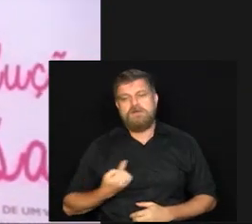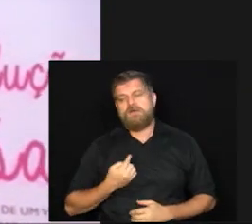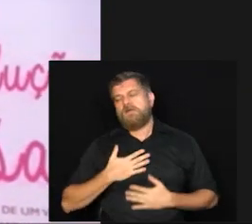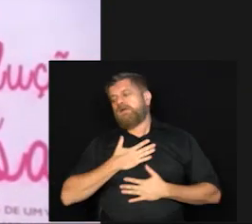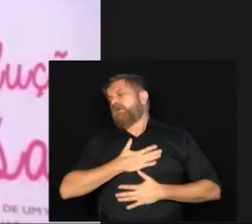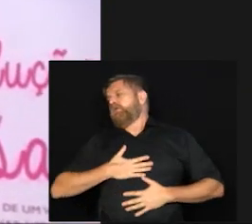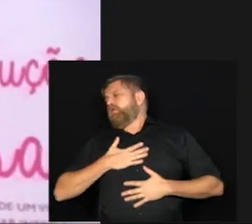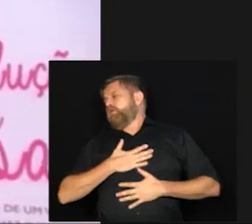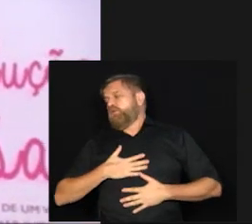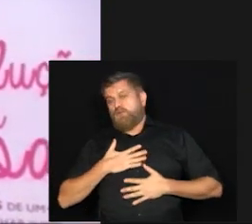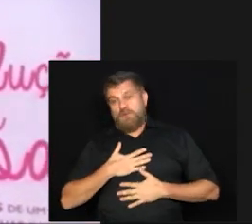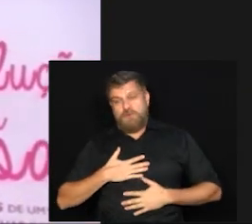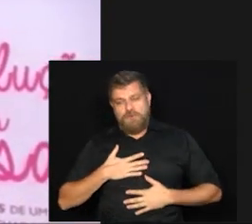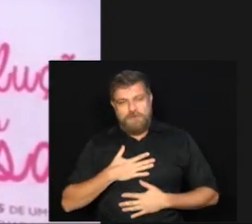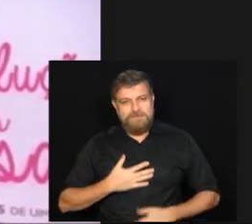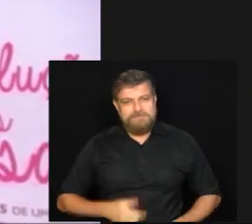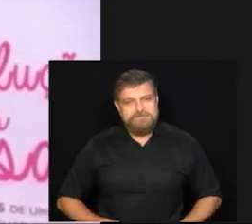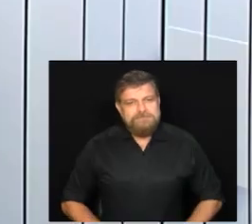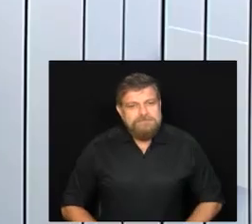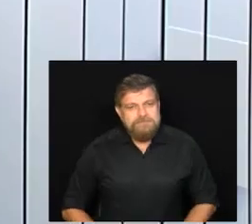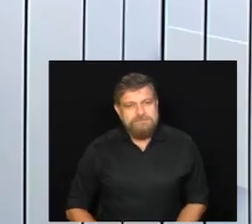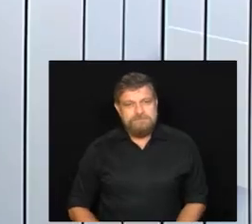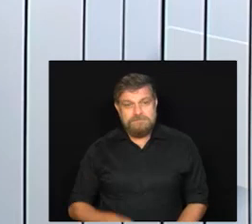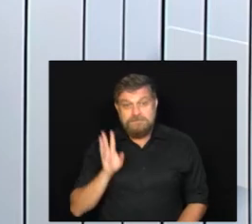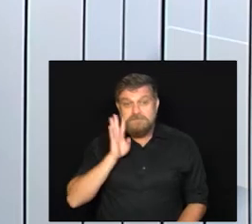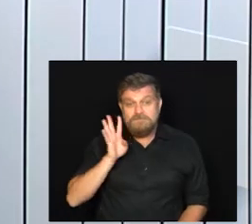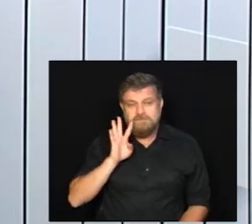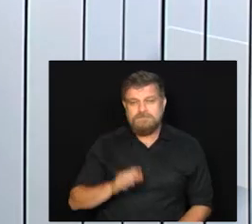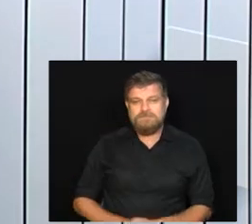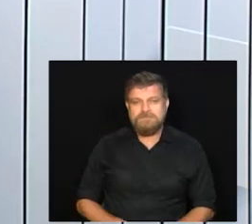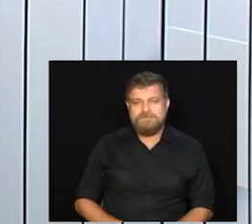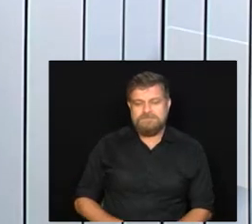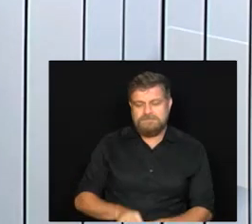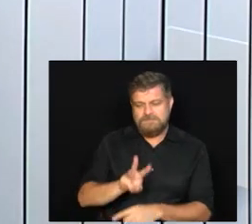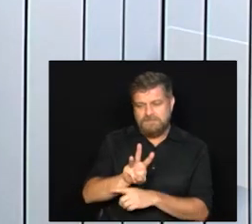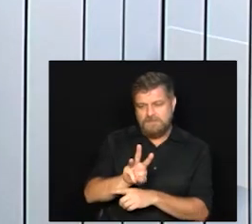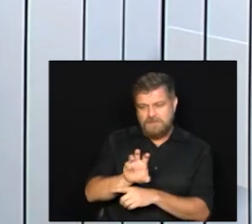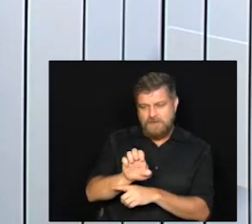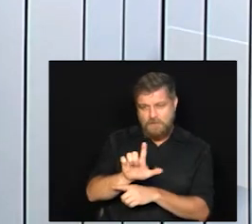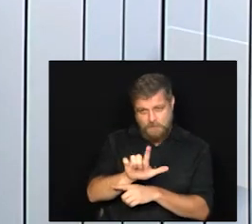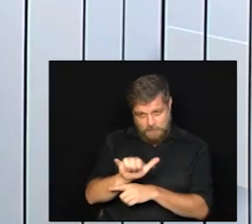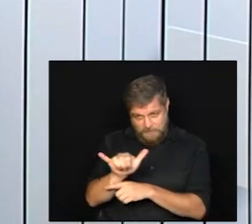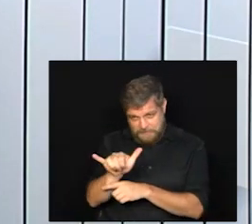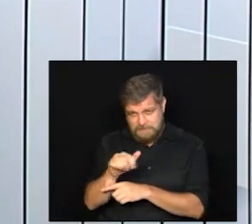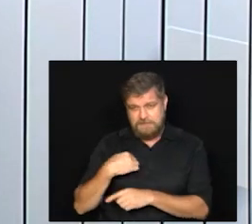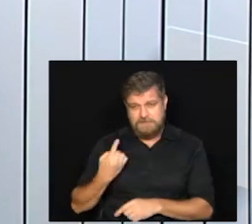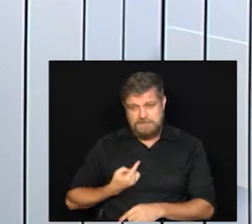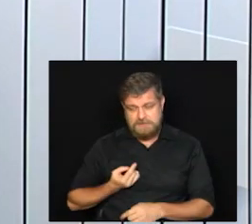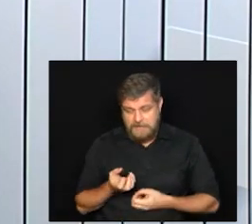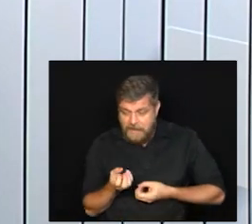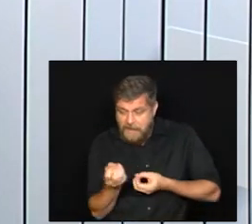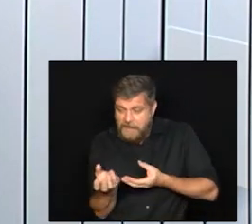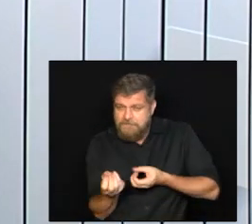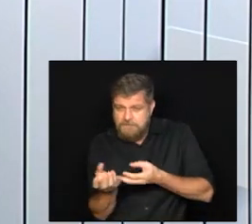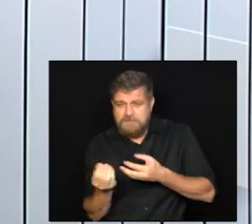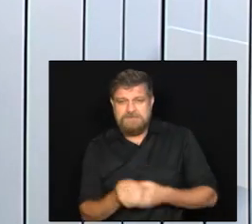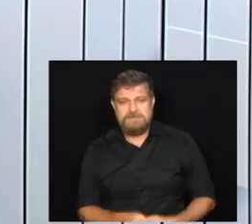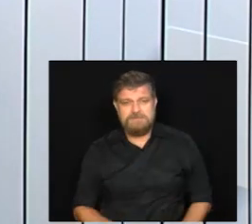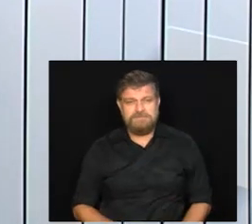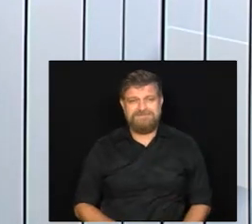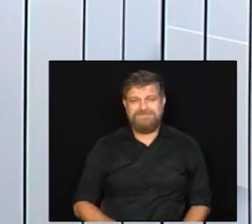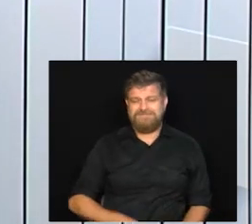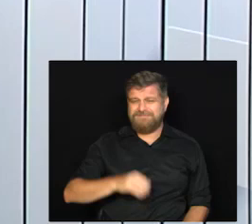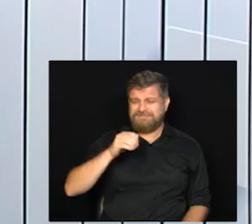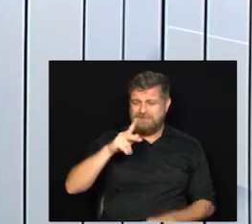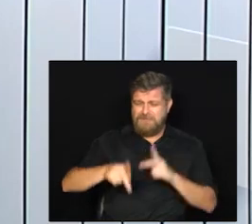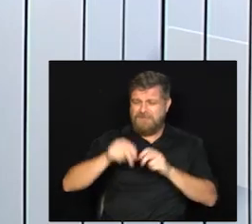assim. Muito bacana. Agora, Welly, eu já trouxe um dado recente aqui, que o brasileiro ele não